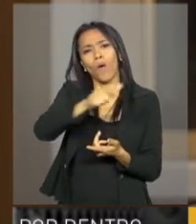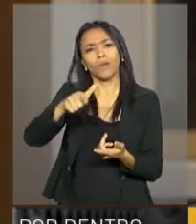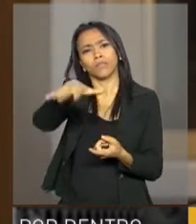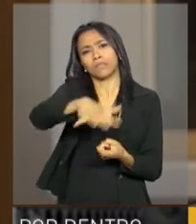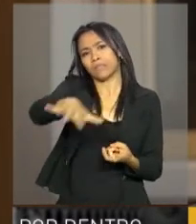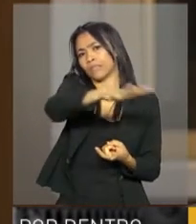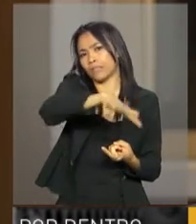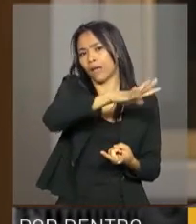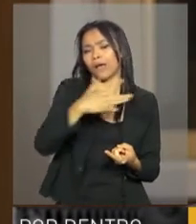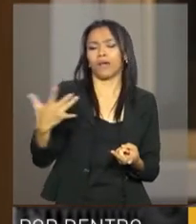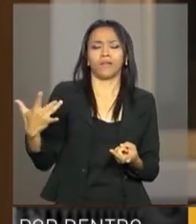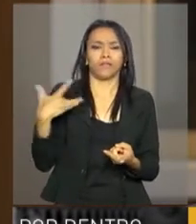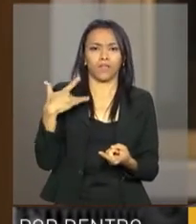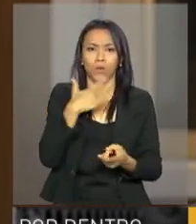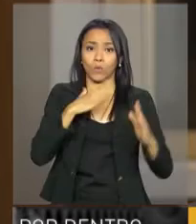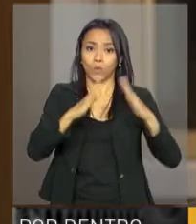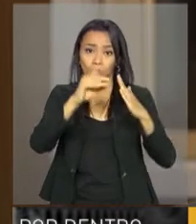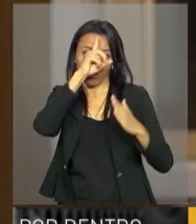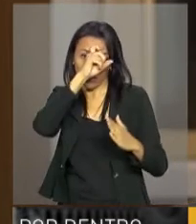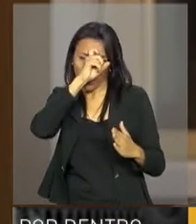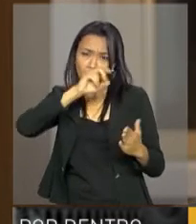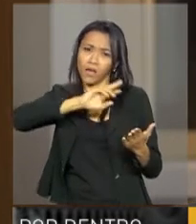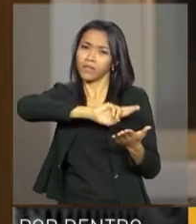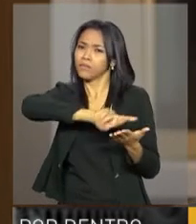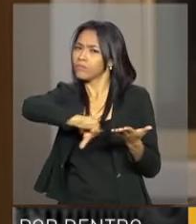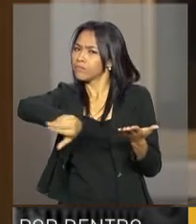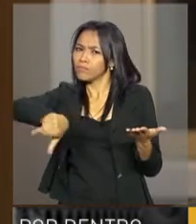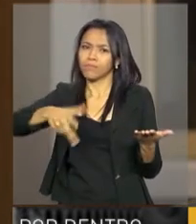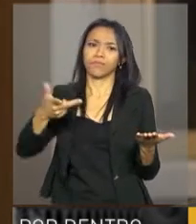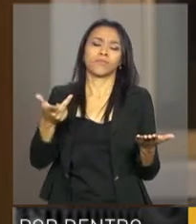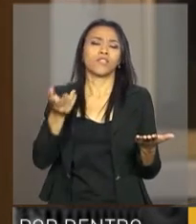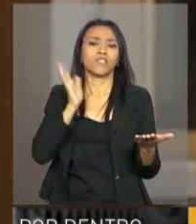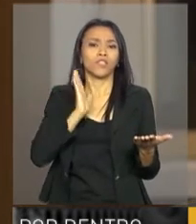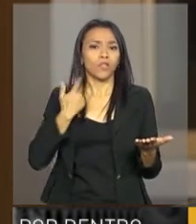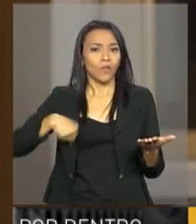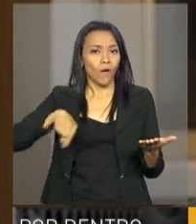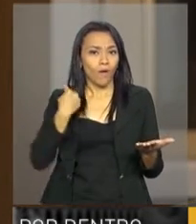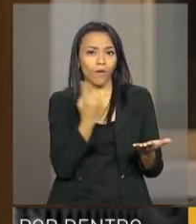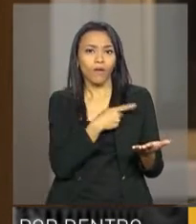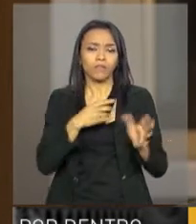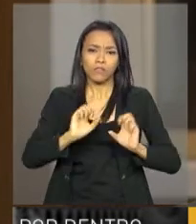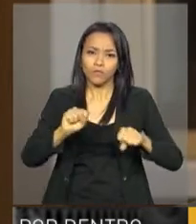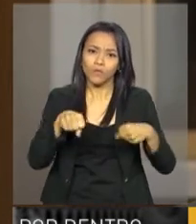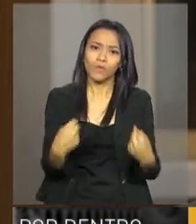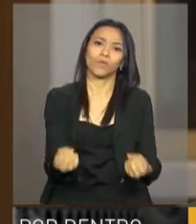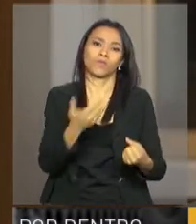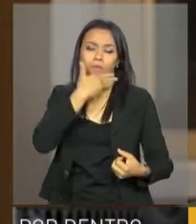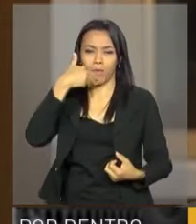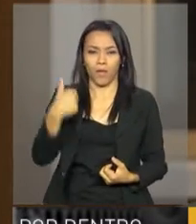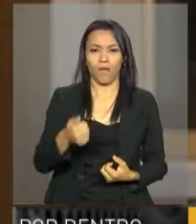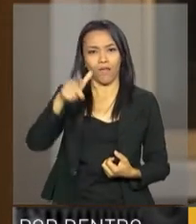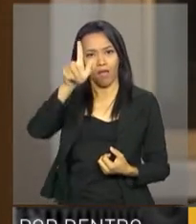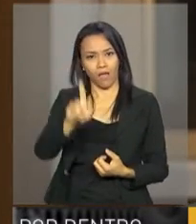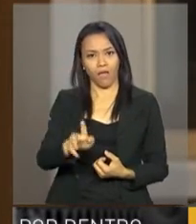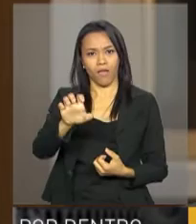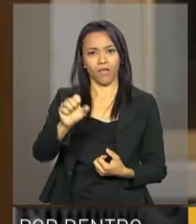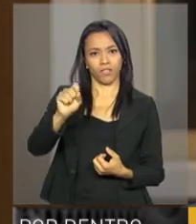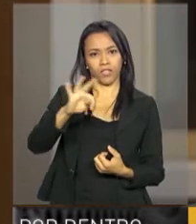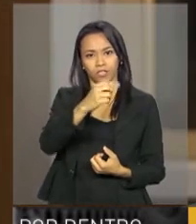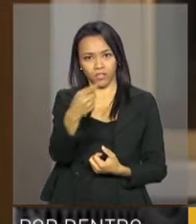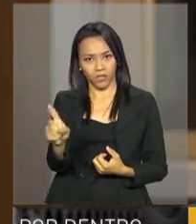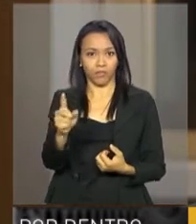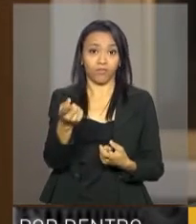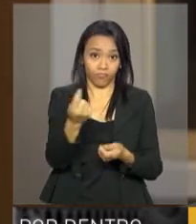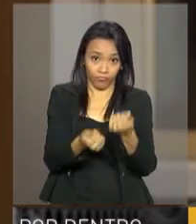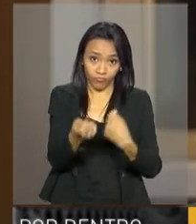Santas Casas, UPAs, mais remédios. Fizemos um grande esforço para melhorar a gestão e queremos,